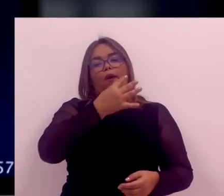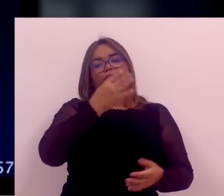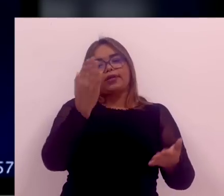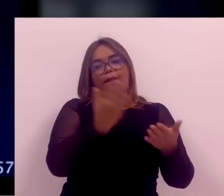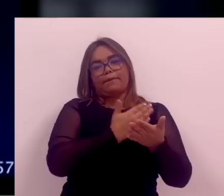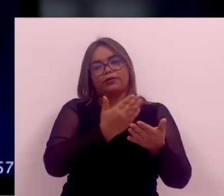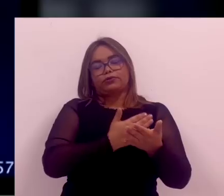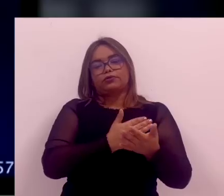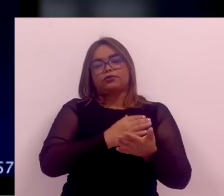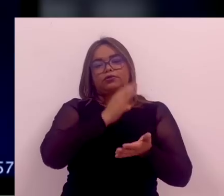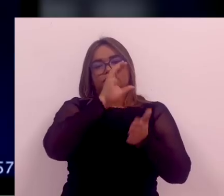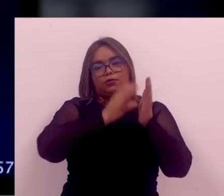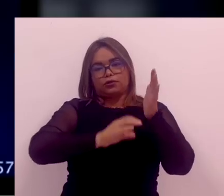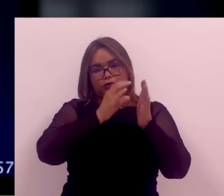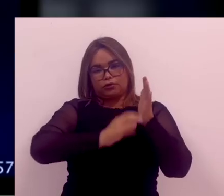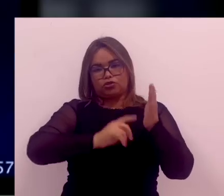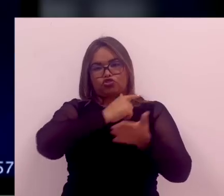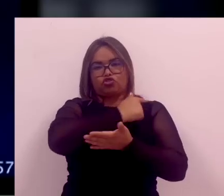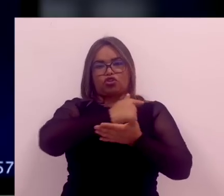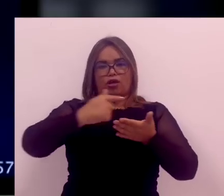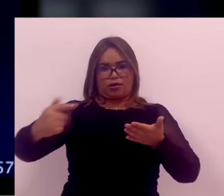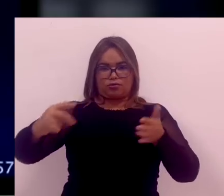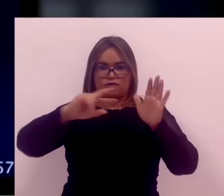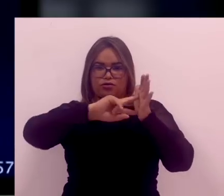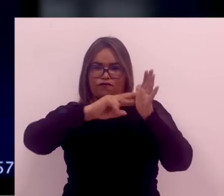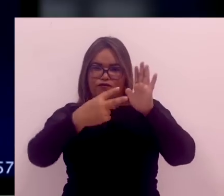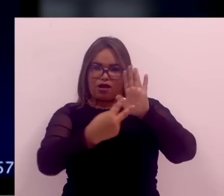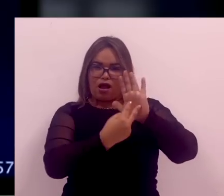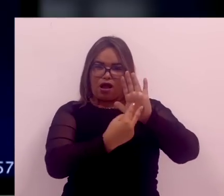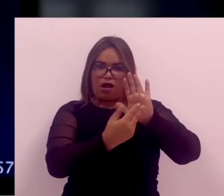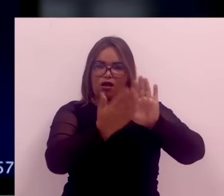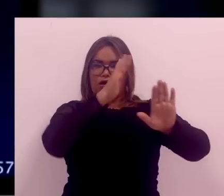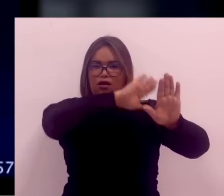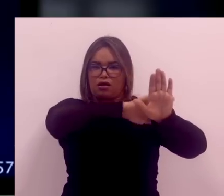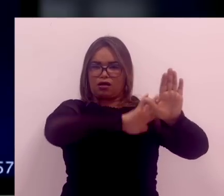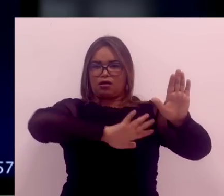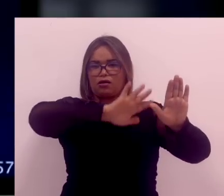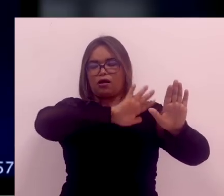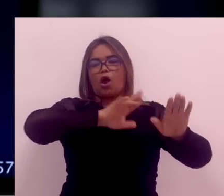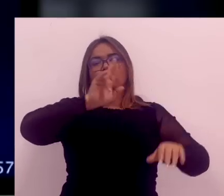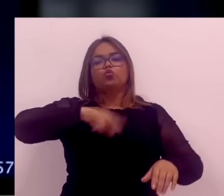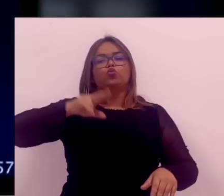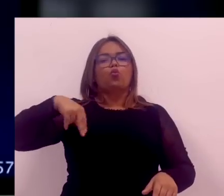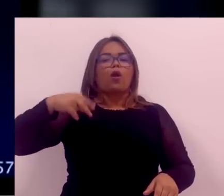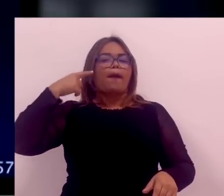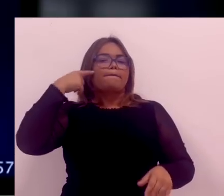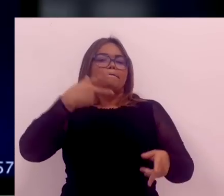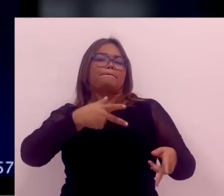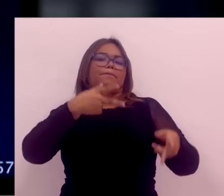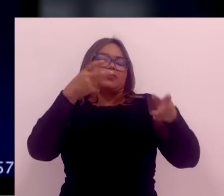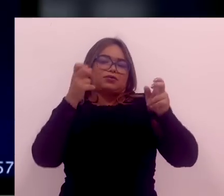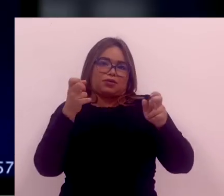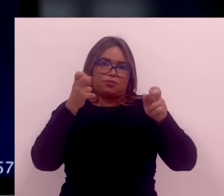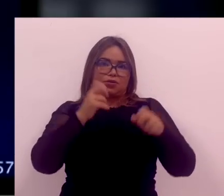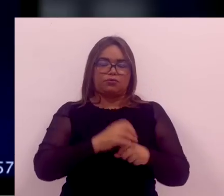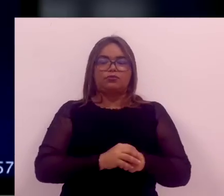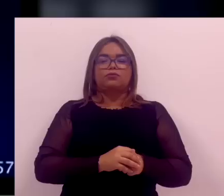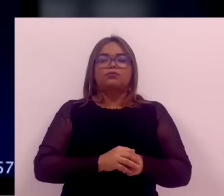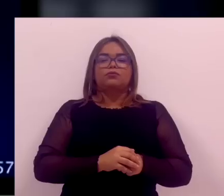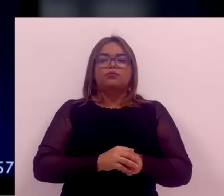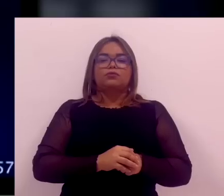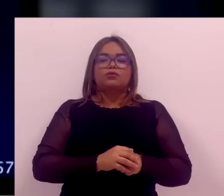entenderam nada dos 4 primeiros capítulos de Gênesis quanto ao seu sentido esotérico. Vamos continuar. Eles